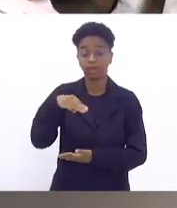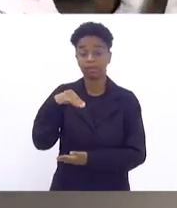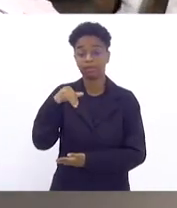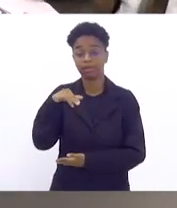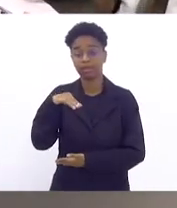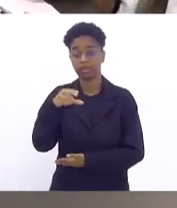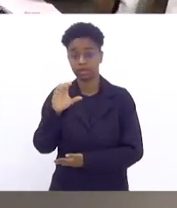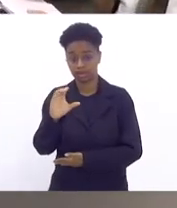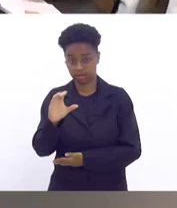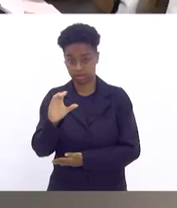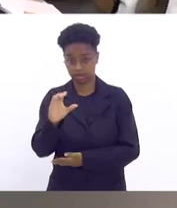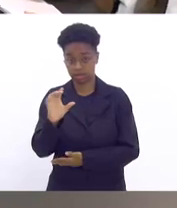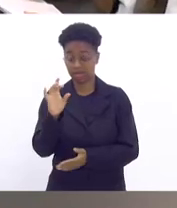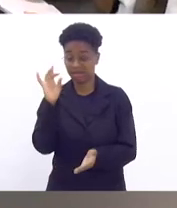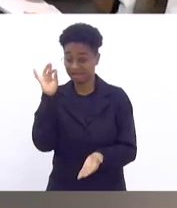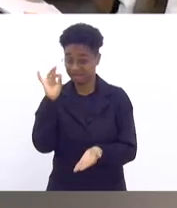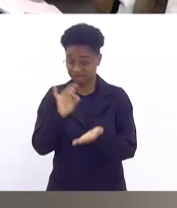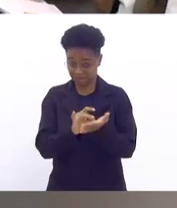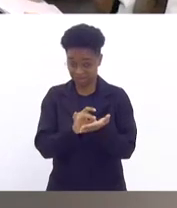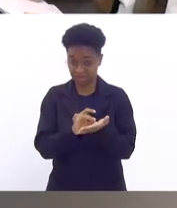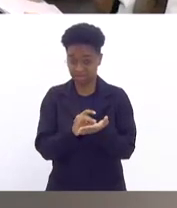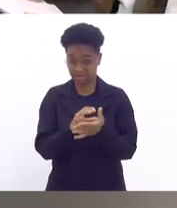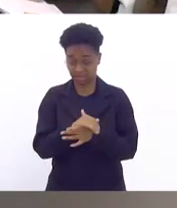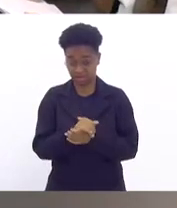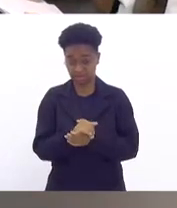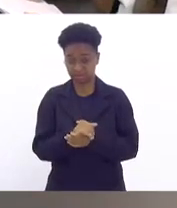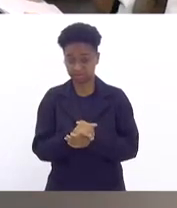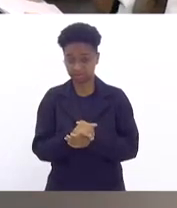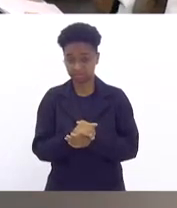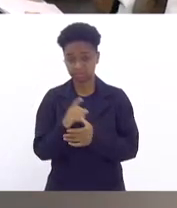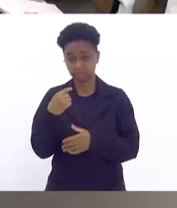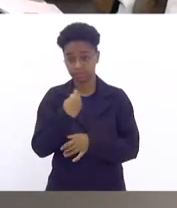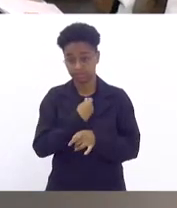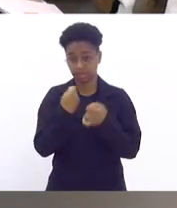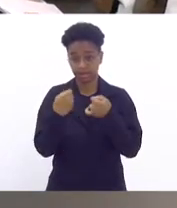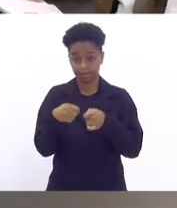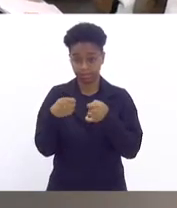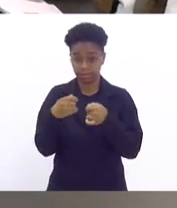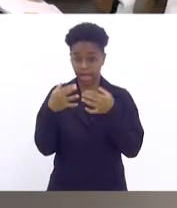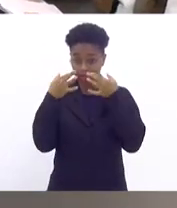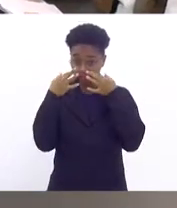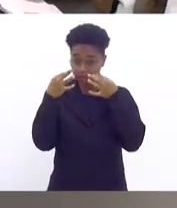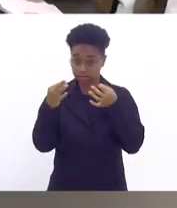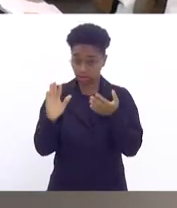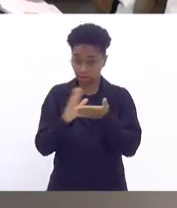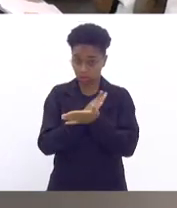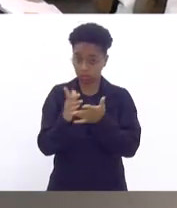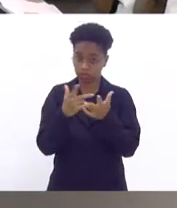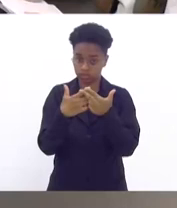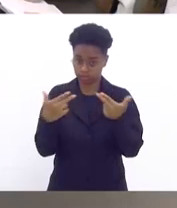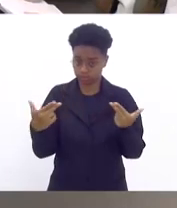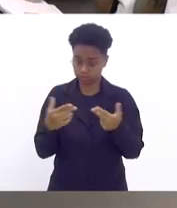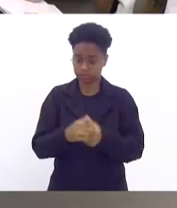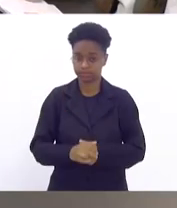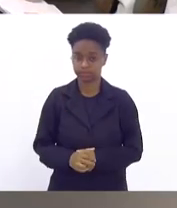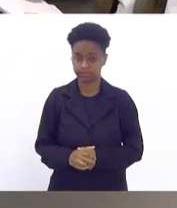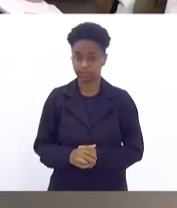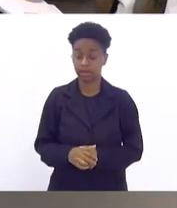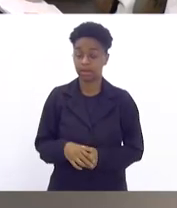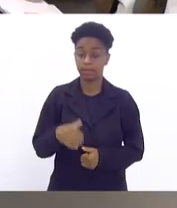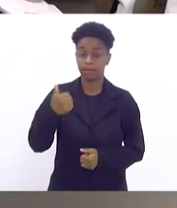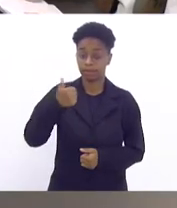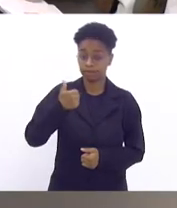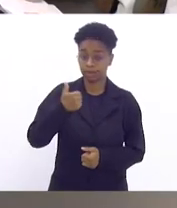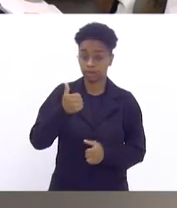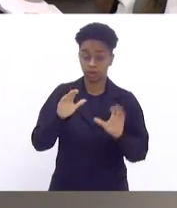na realidade a gente precisa se ter algumas questões aqui primeiro essa questão das